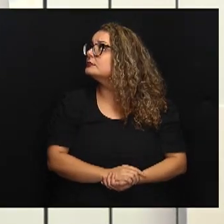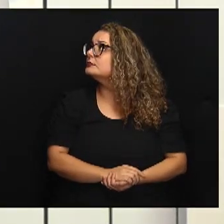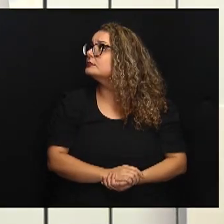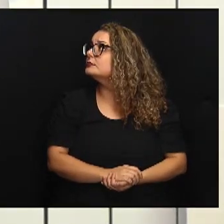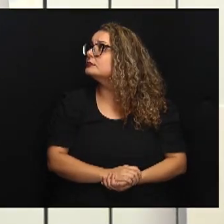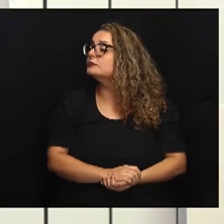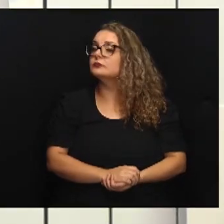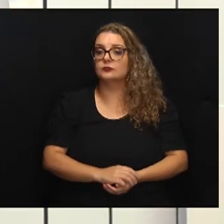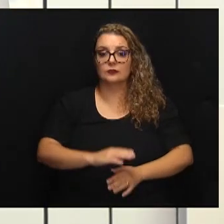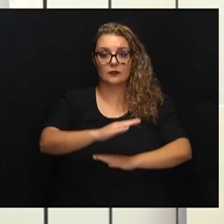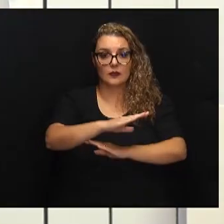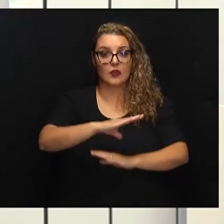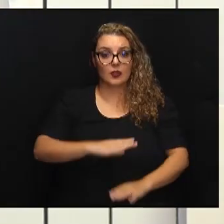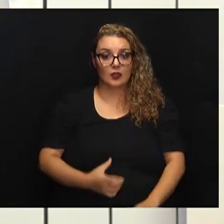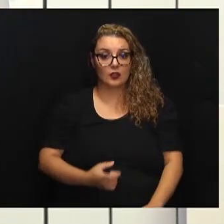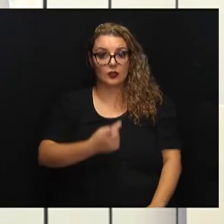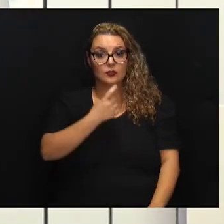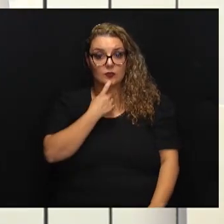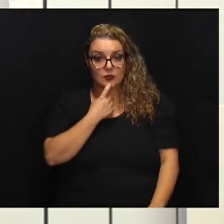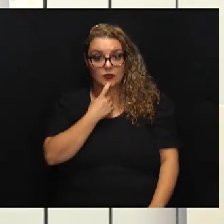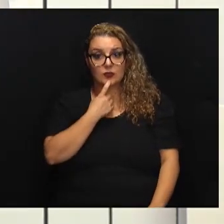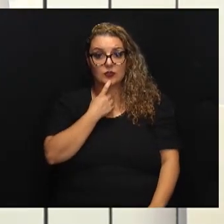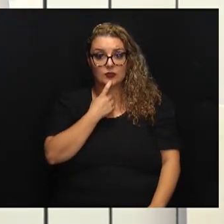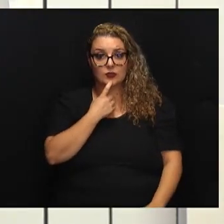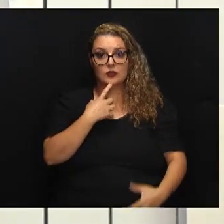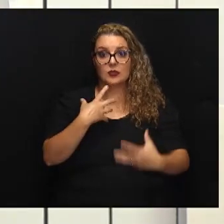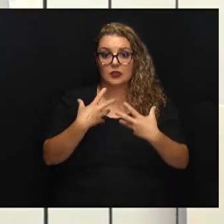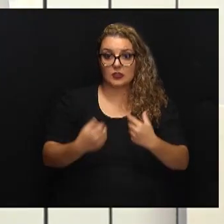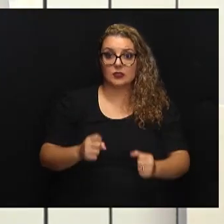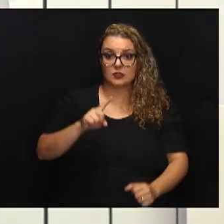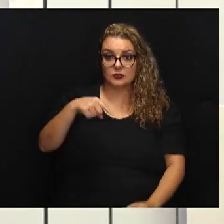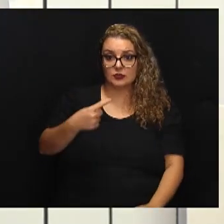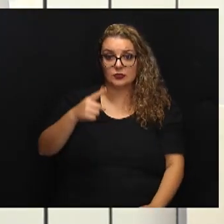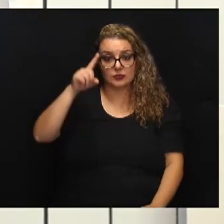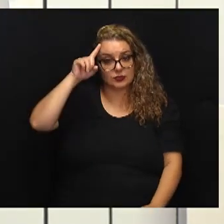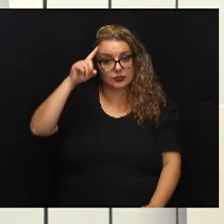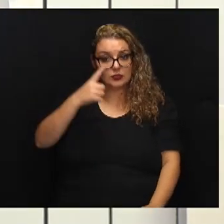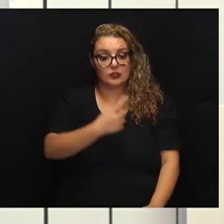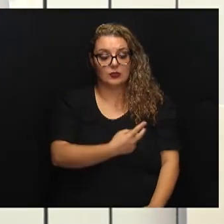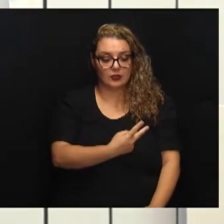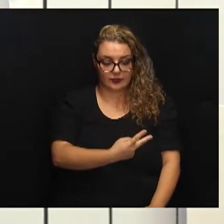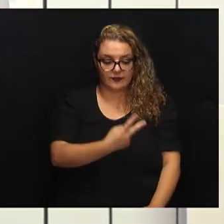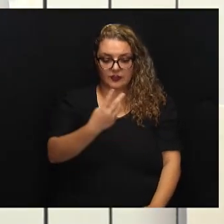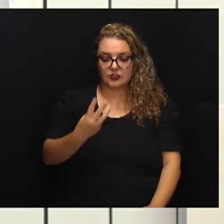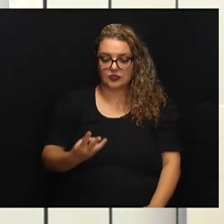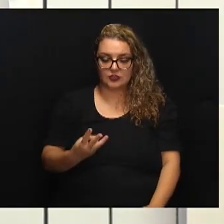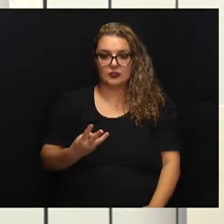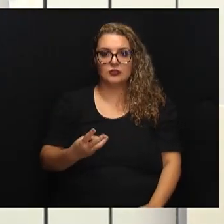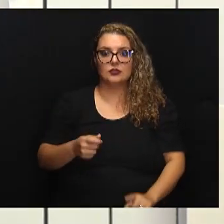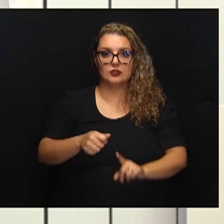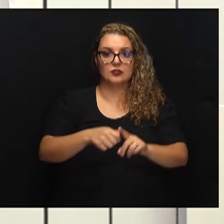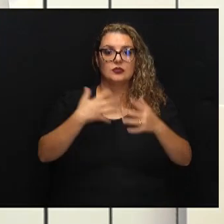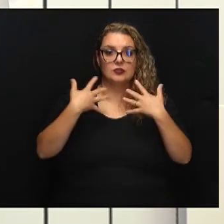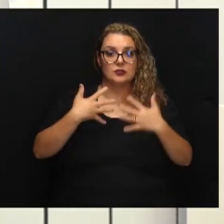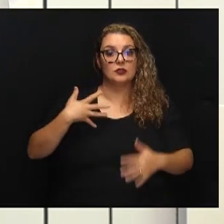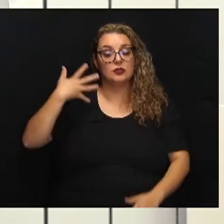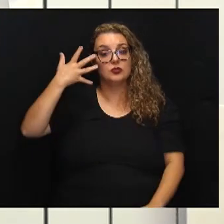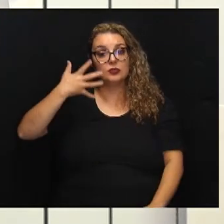A Câmara Municipal de Campinas cedia no próximo dia 23 de janeiro, depois de amanhã, a